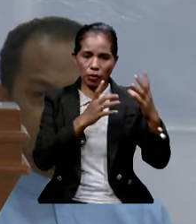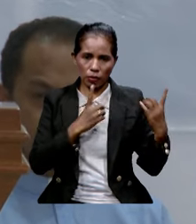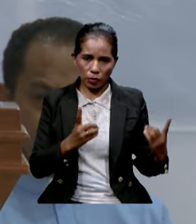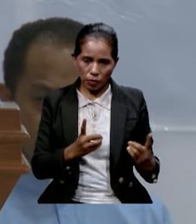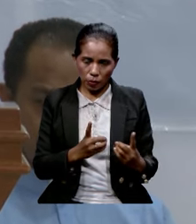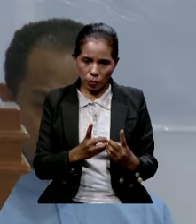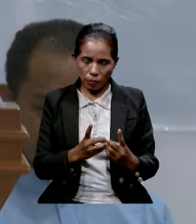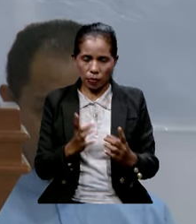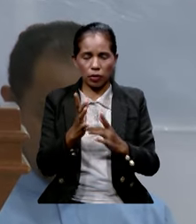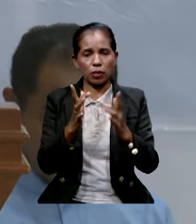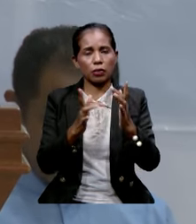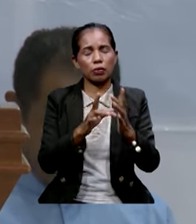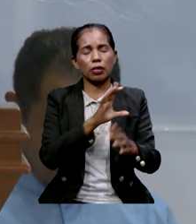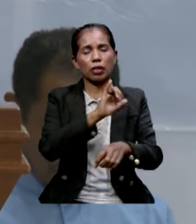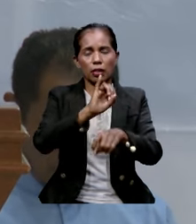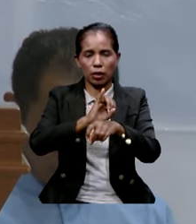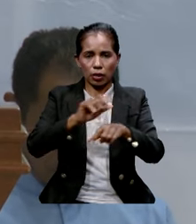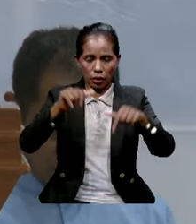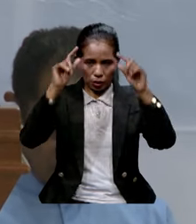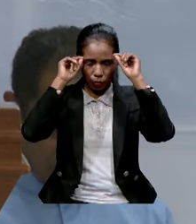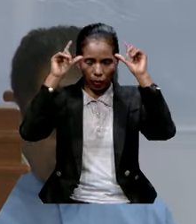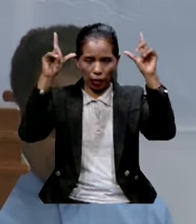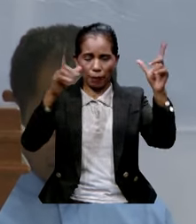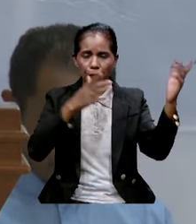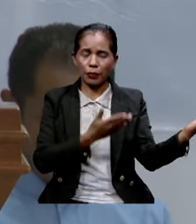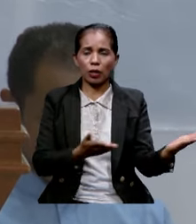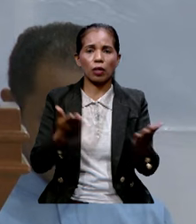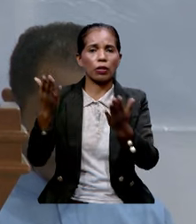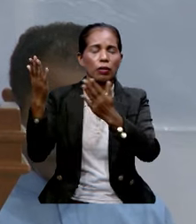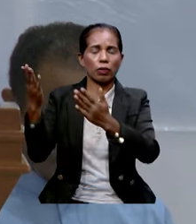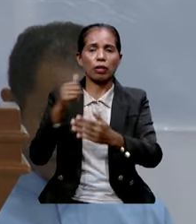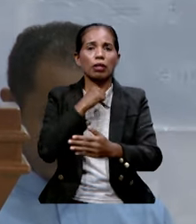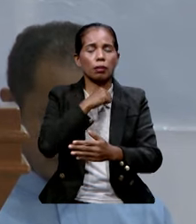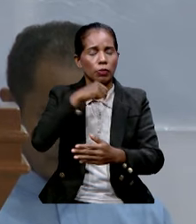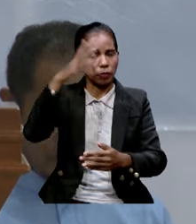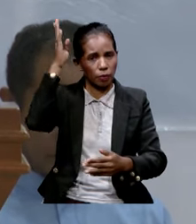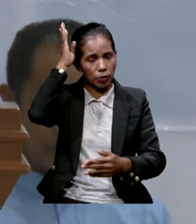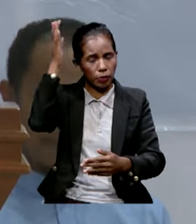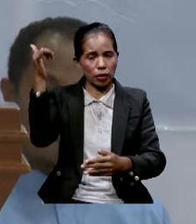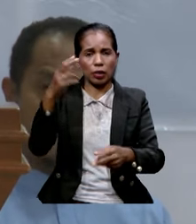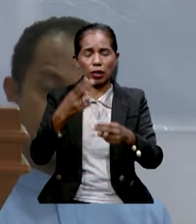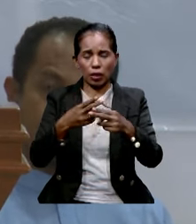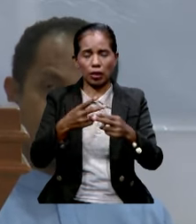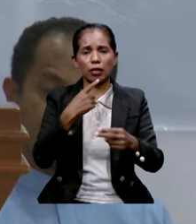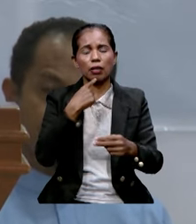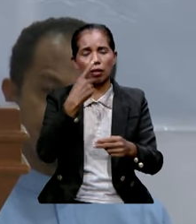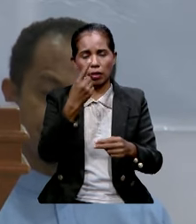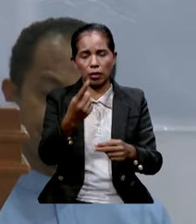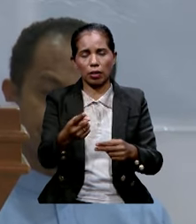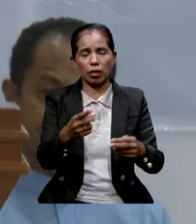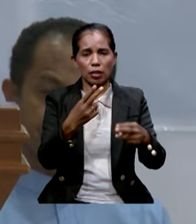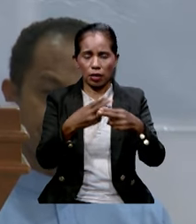e a Timor-Leste. Lori Conferência Episcopal Timorense, na Nunciatura Apostólica Nia